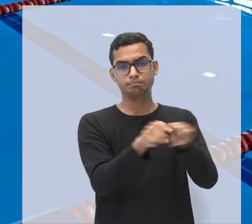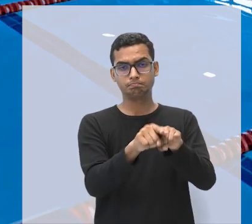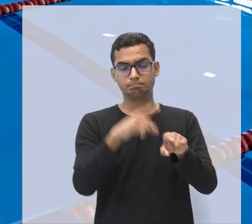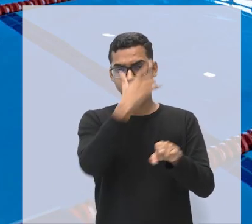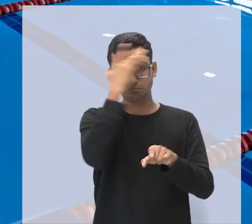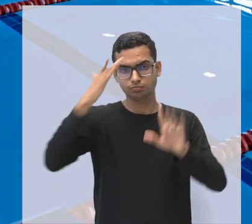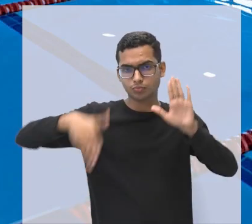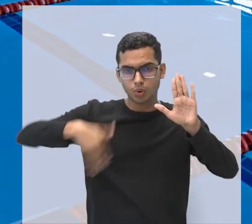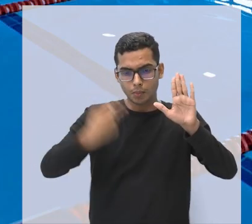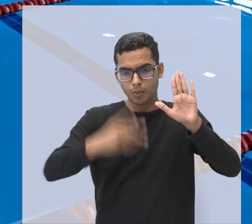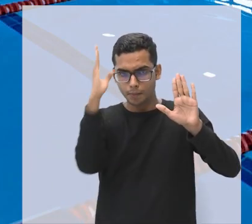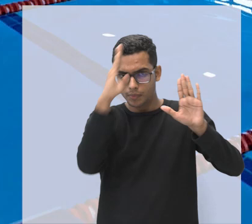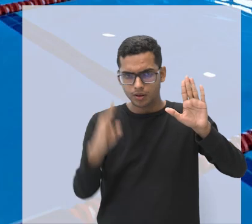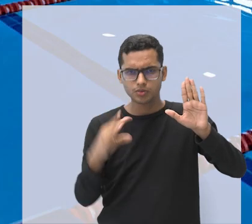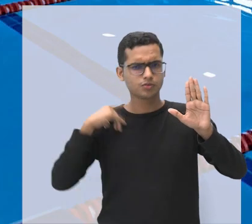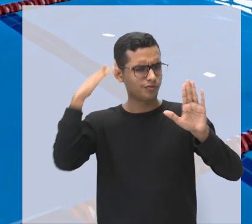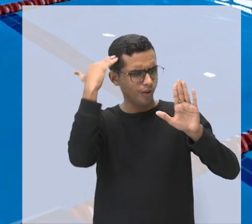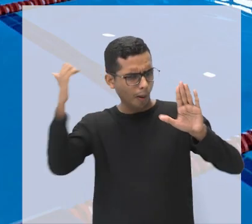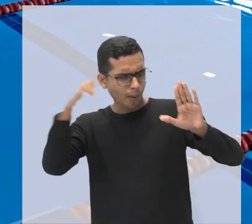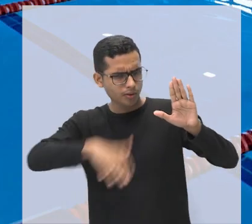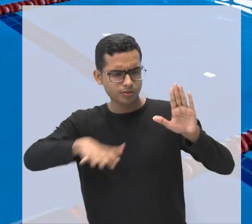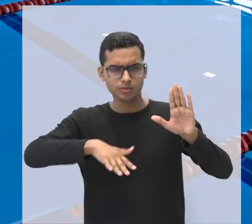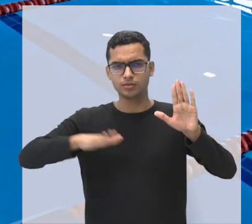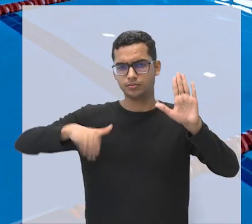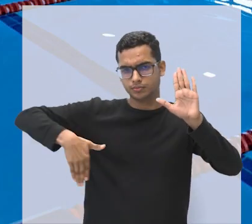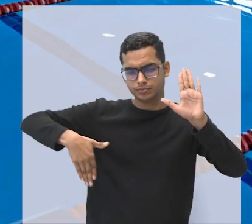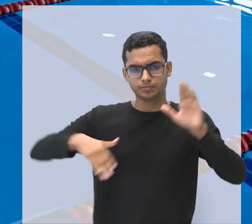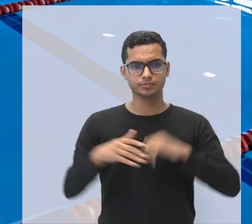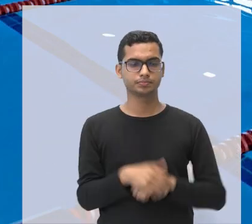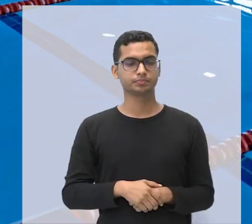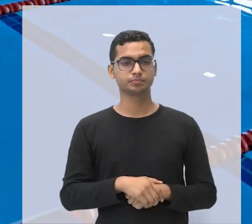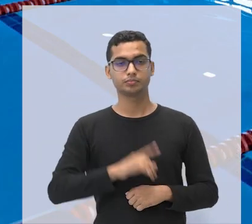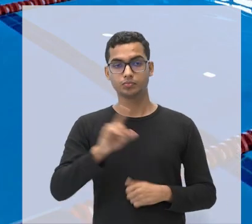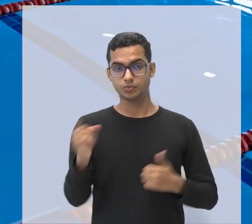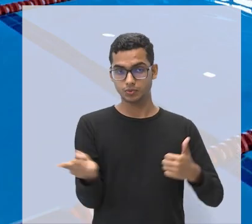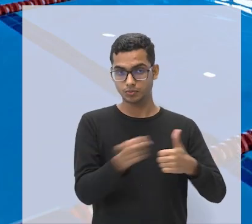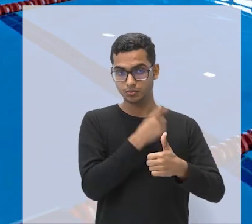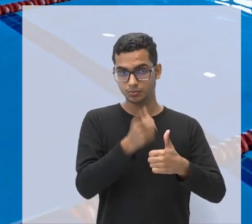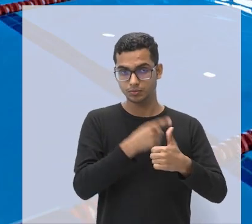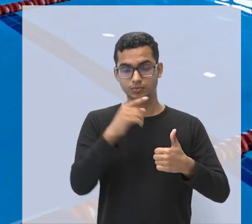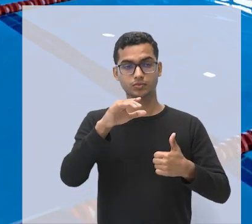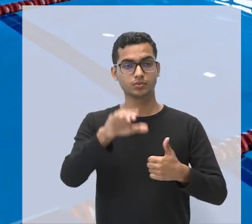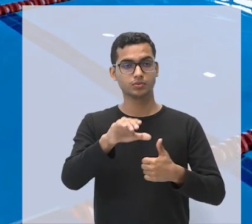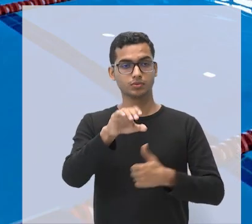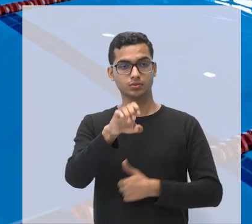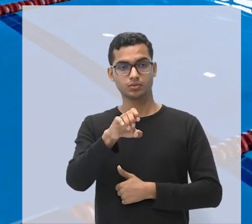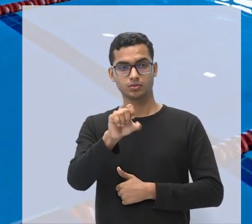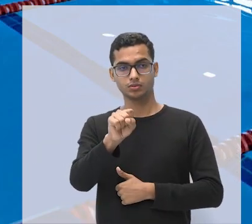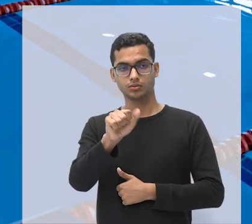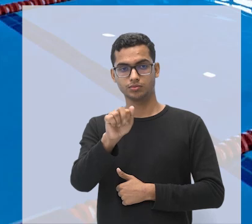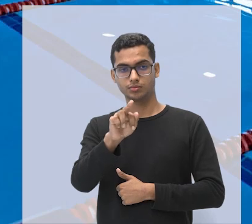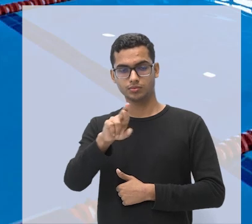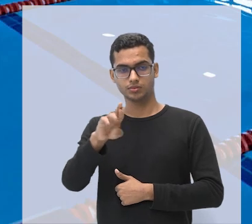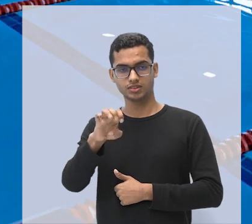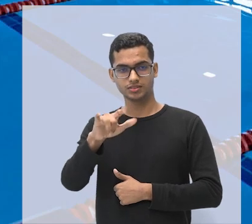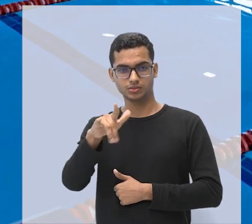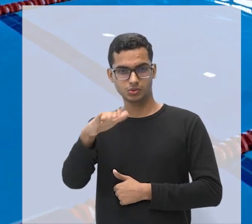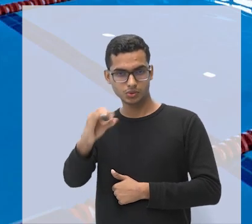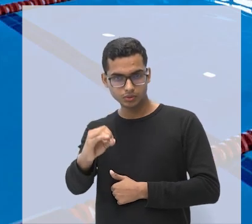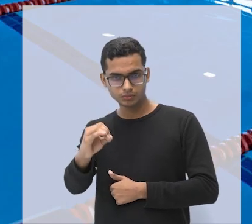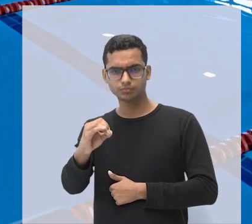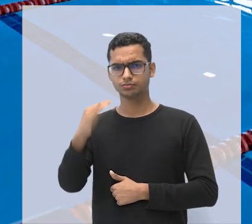grandes nadadores brasileiros. Vamos lá? Então, o primeiro que eu quero falar para vocês é o César Cielo. Sabia que ele